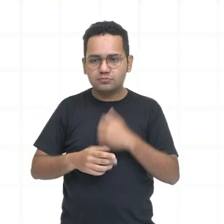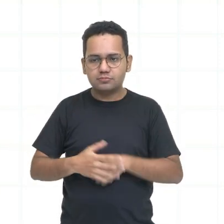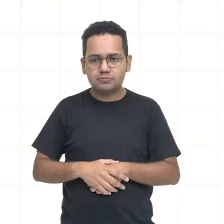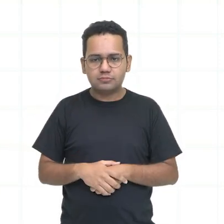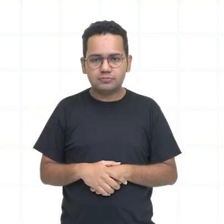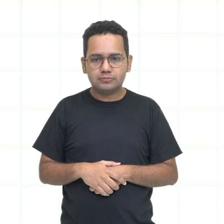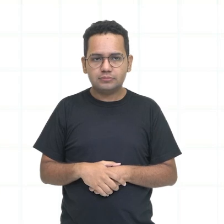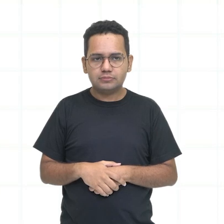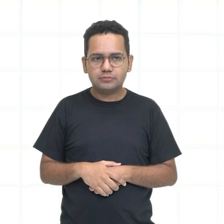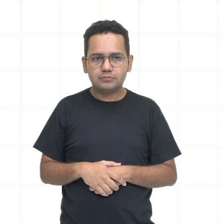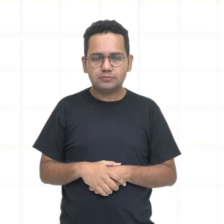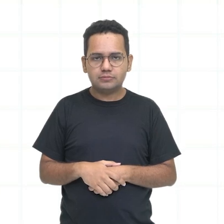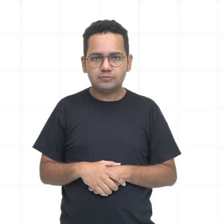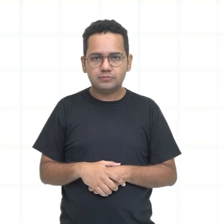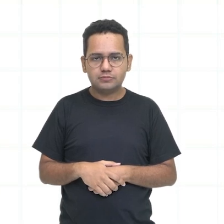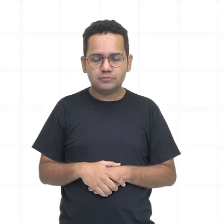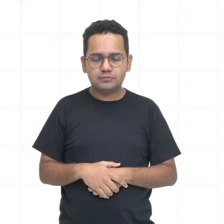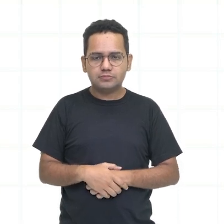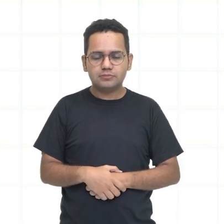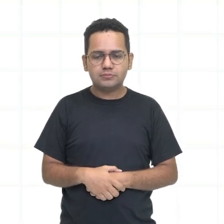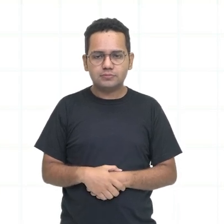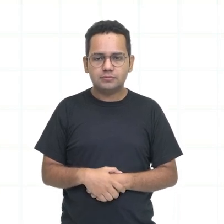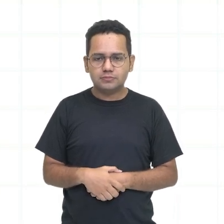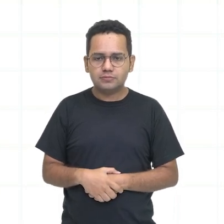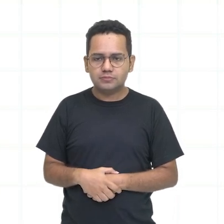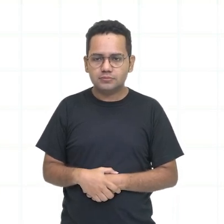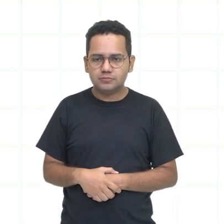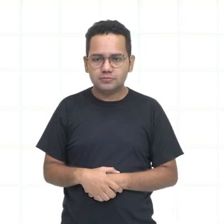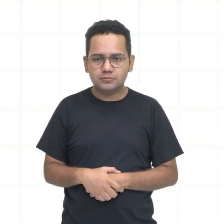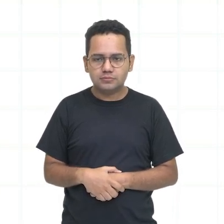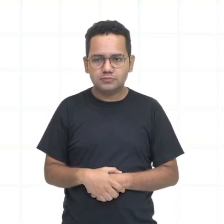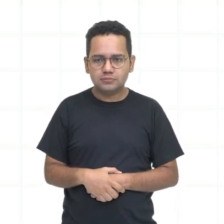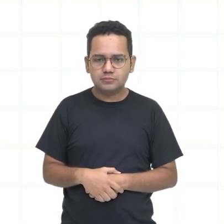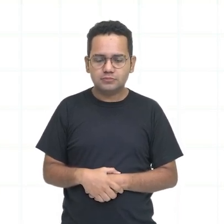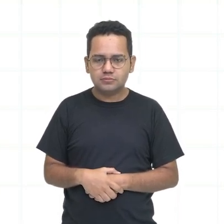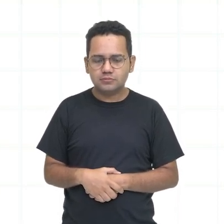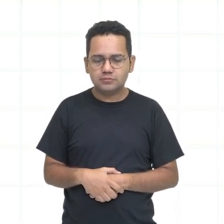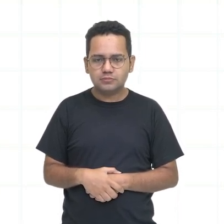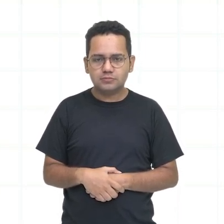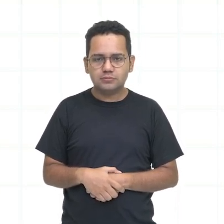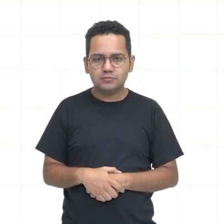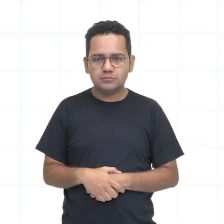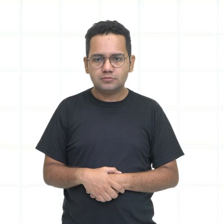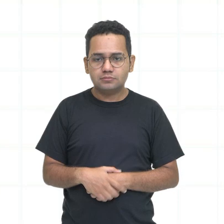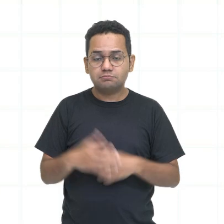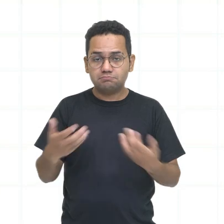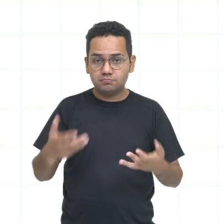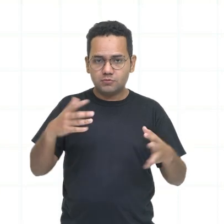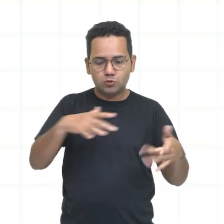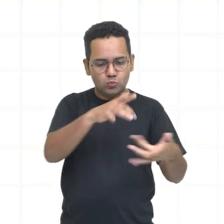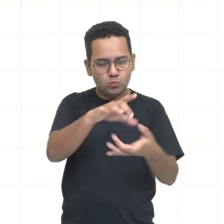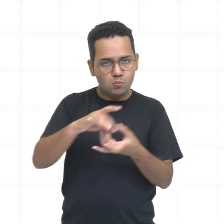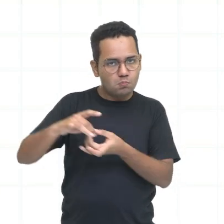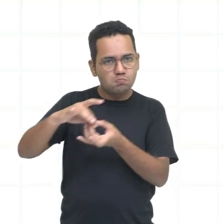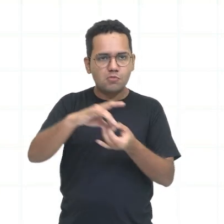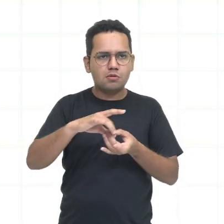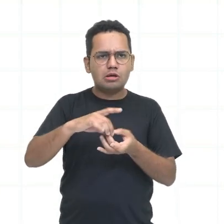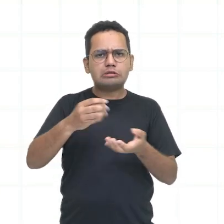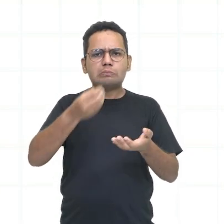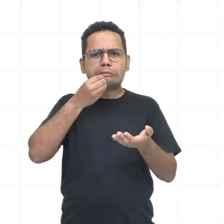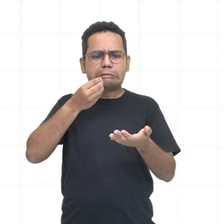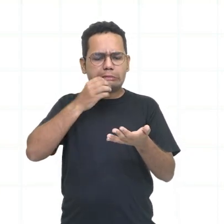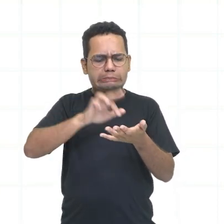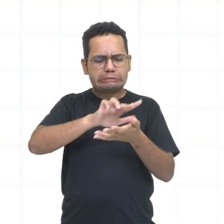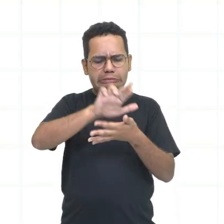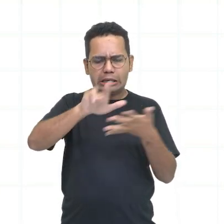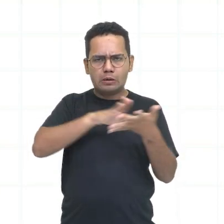of opportunities for individuals to explore diverse cultural identities. Então, o mundo globalizado oferece um